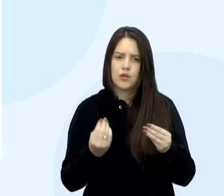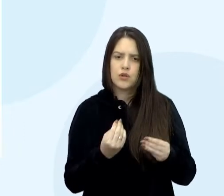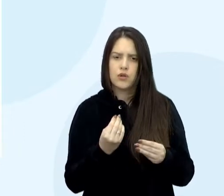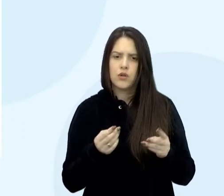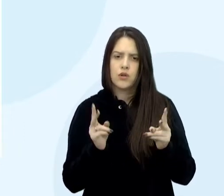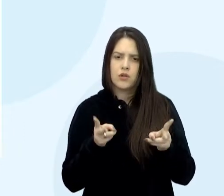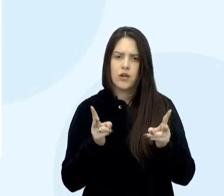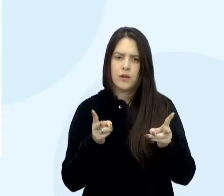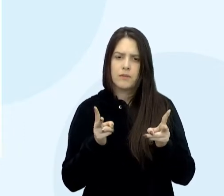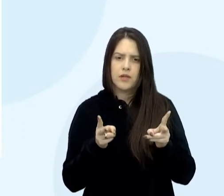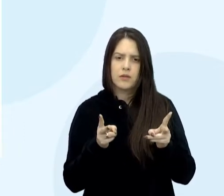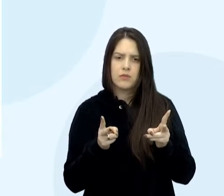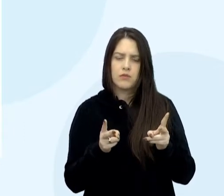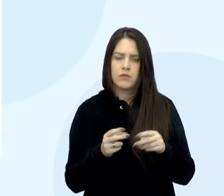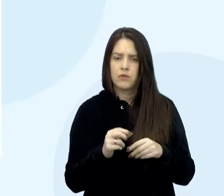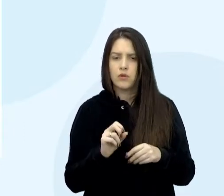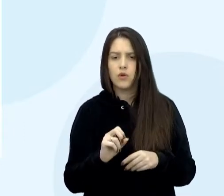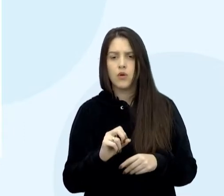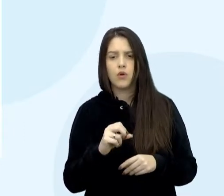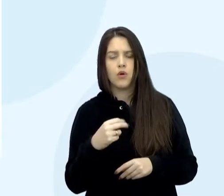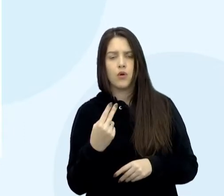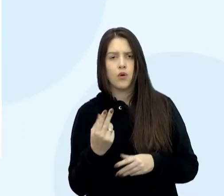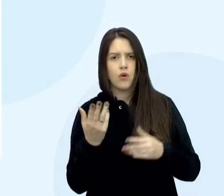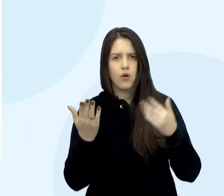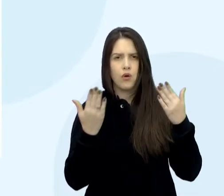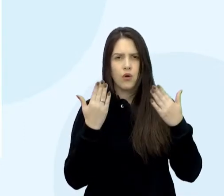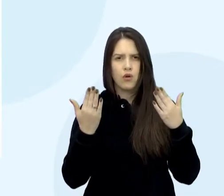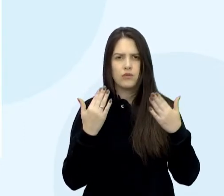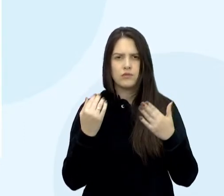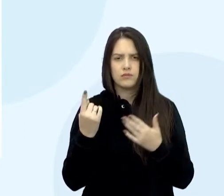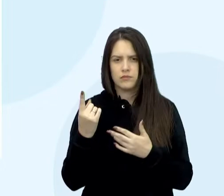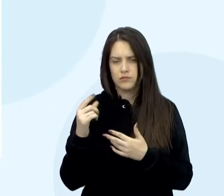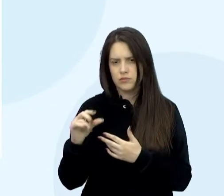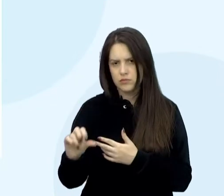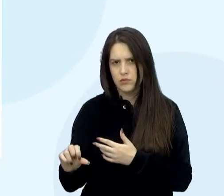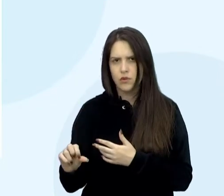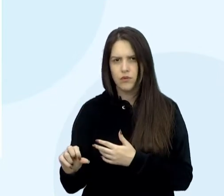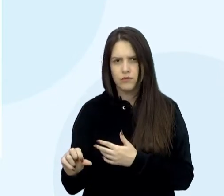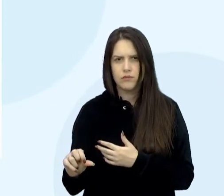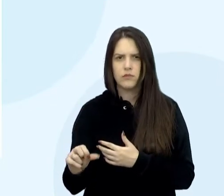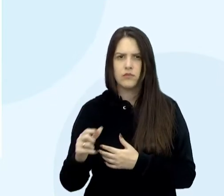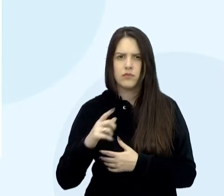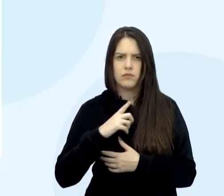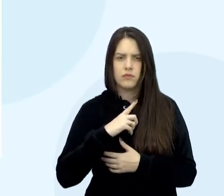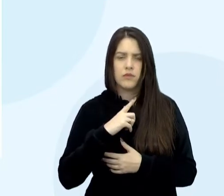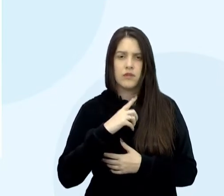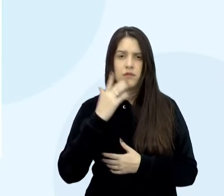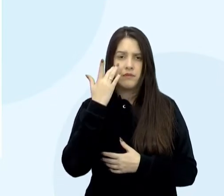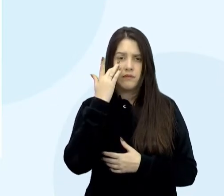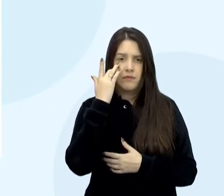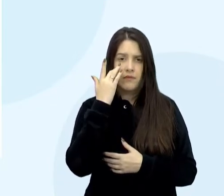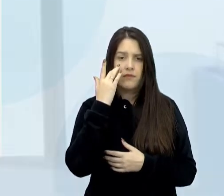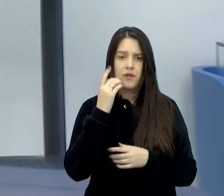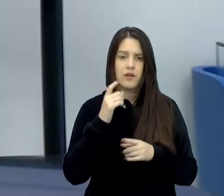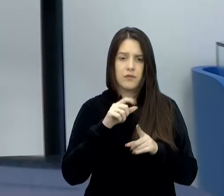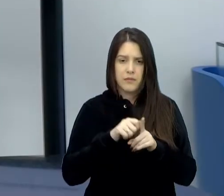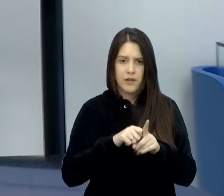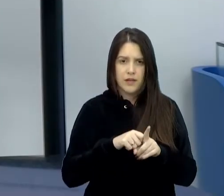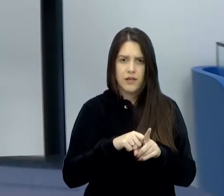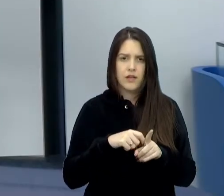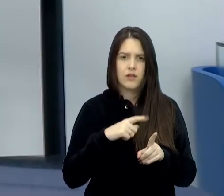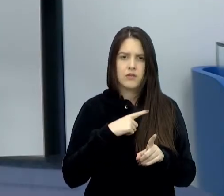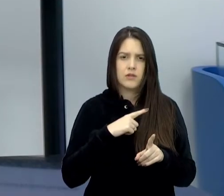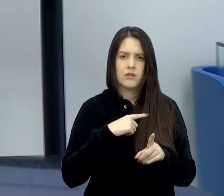aos valores. 8 é mais baixo que 19, então em fevereiro eu gastei menos e